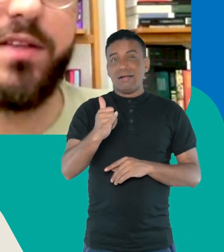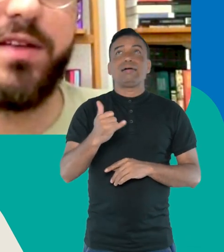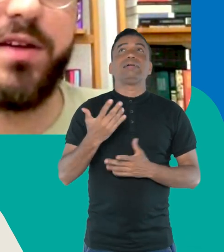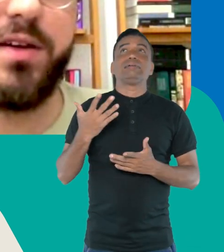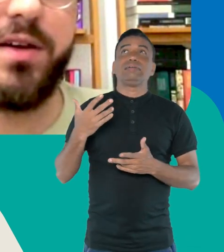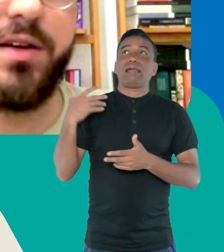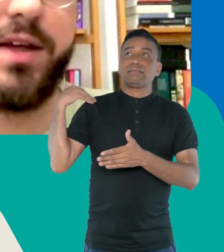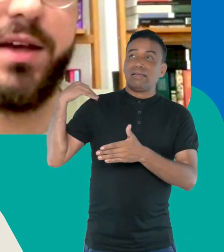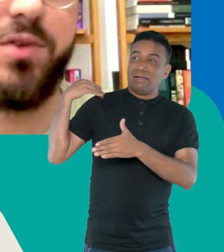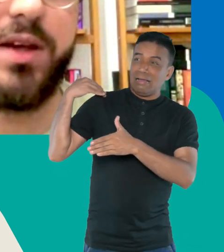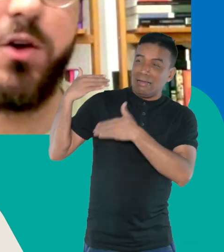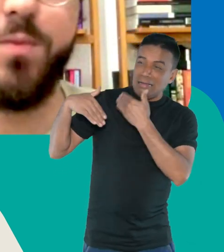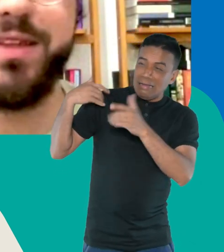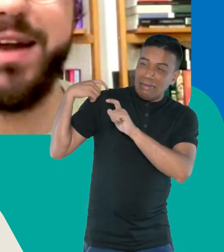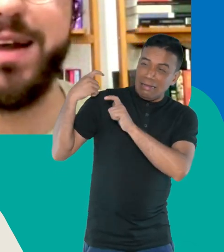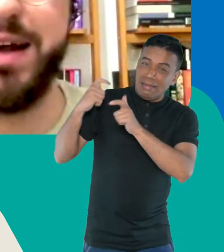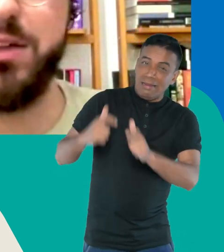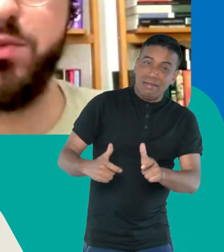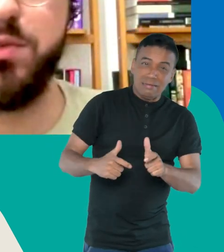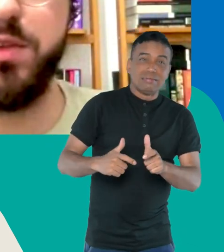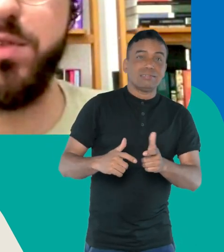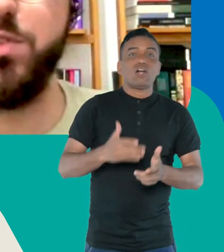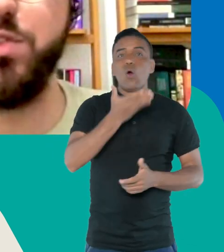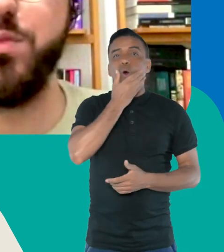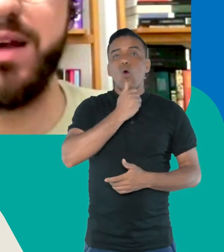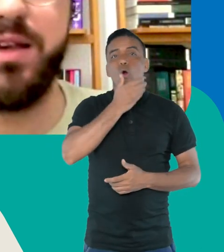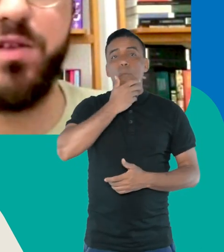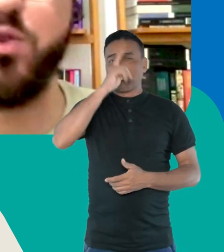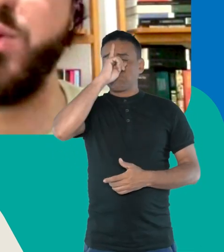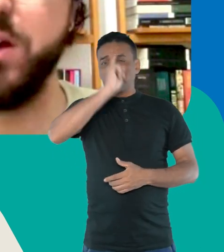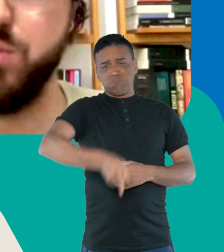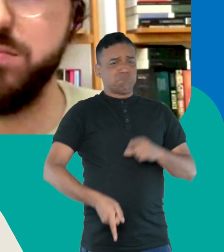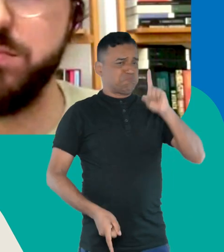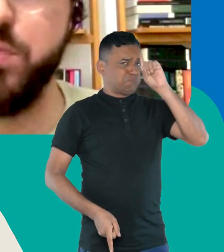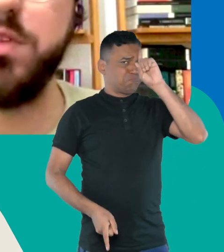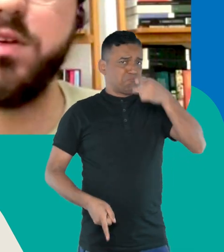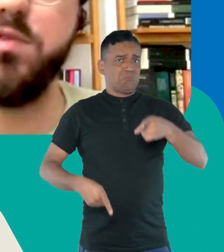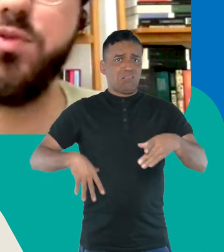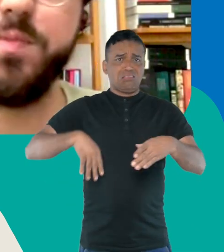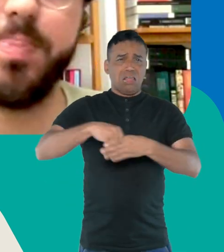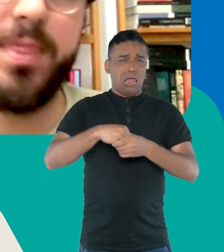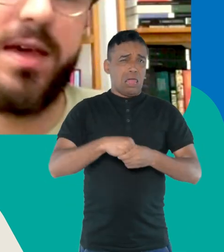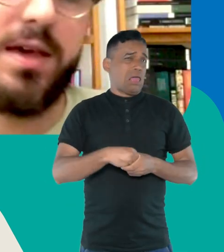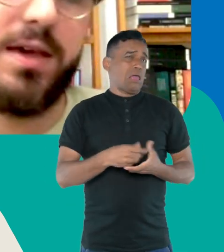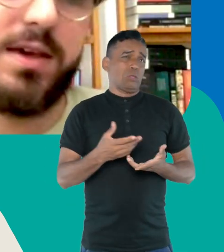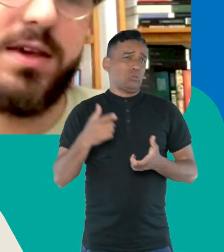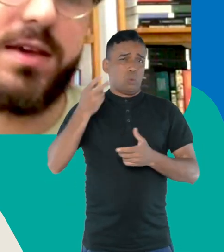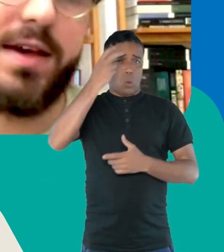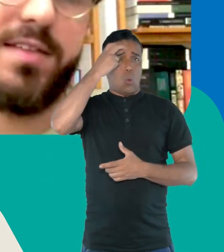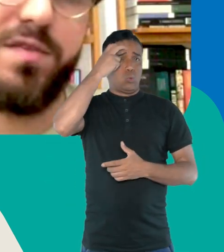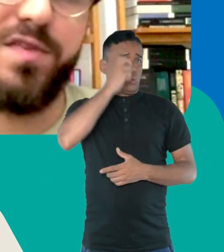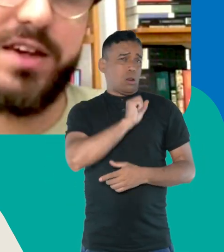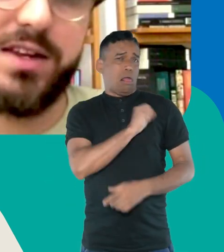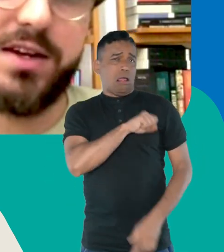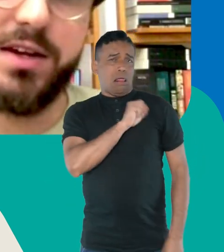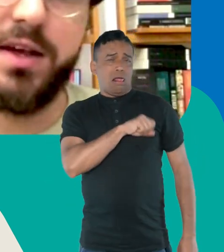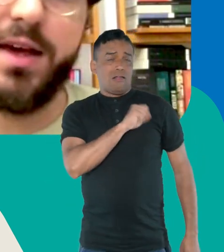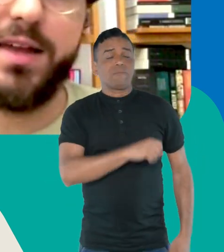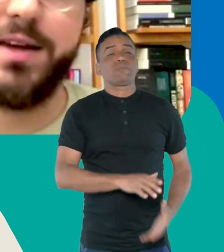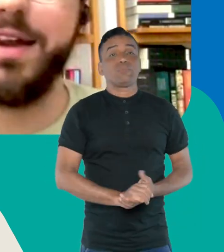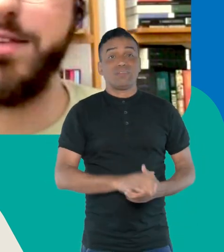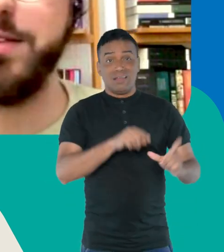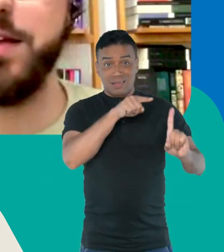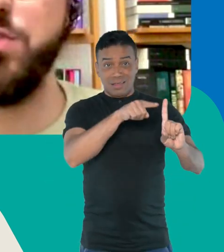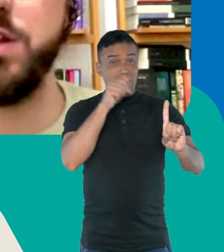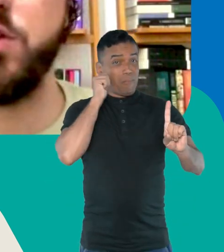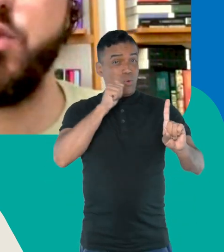traz muito dessa ideia do que é o patriarcado no seu sentido mais cruel, possível, e essa filha,